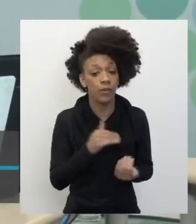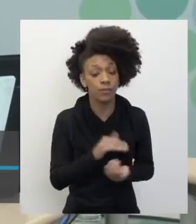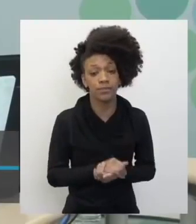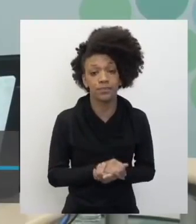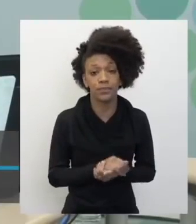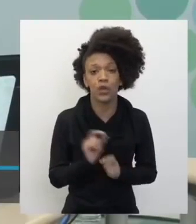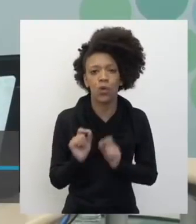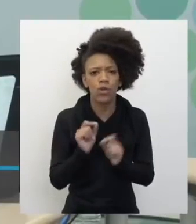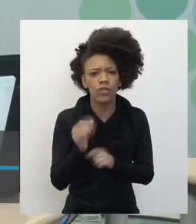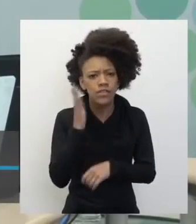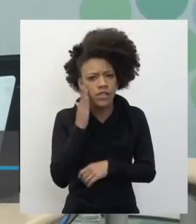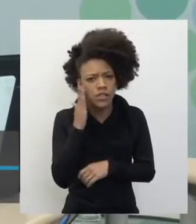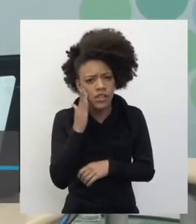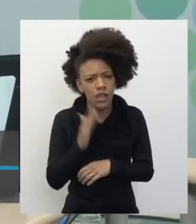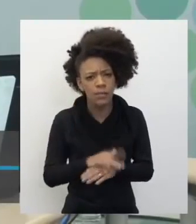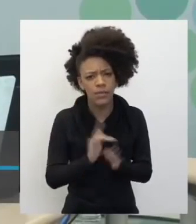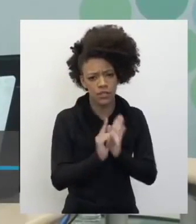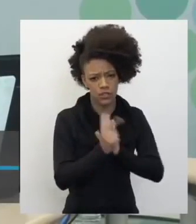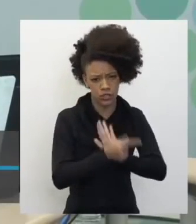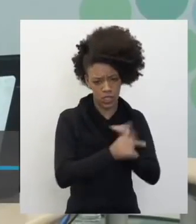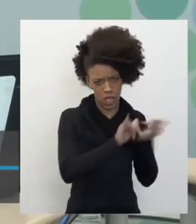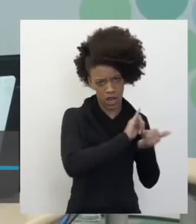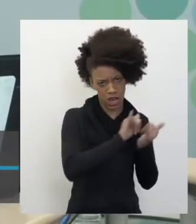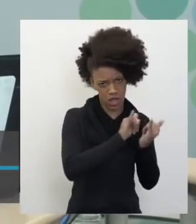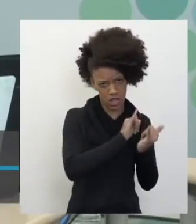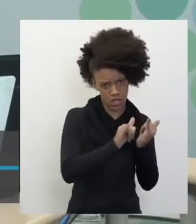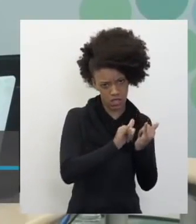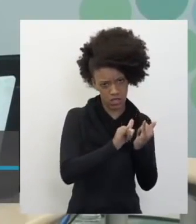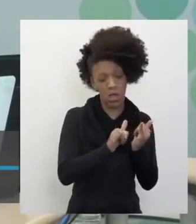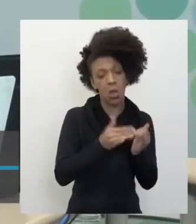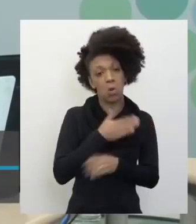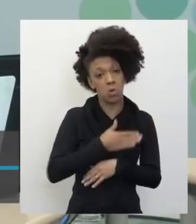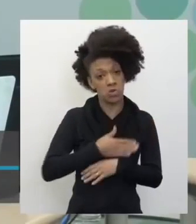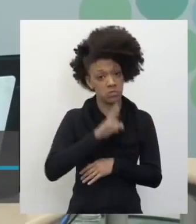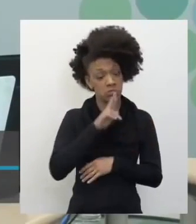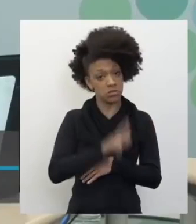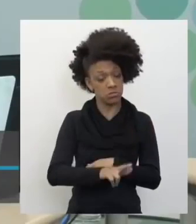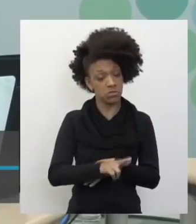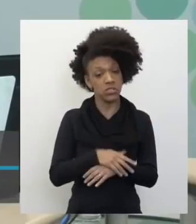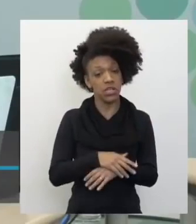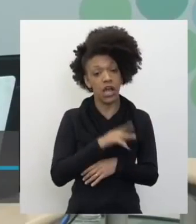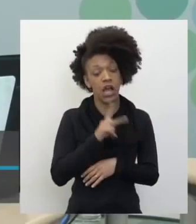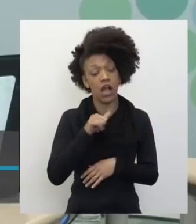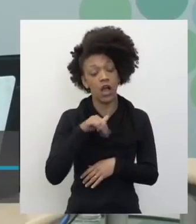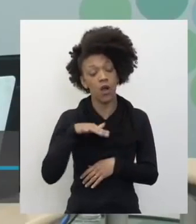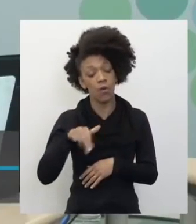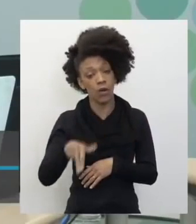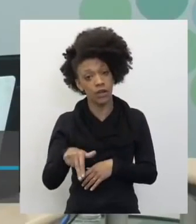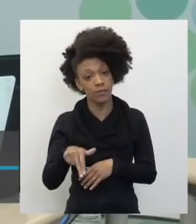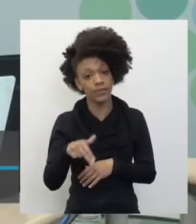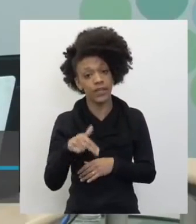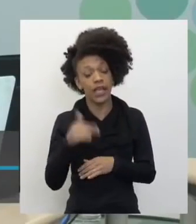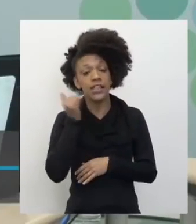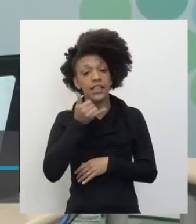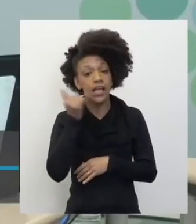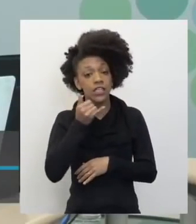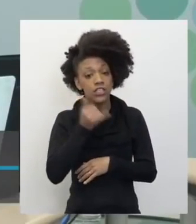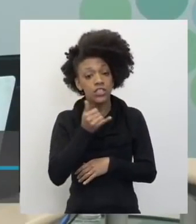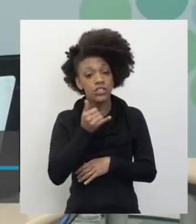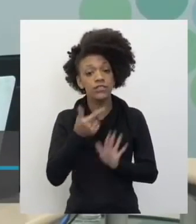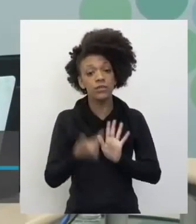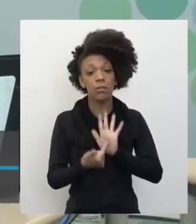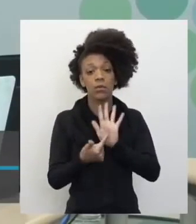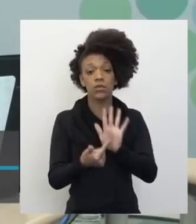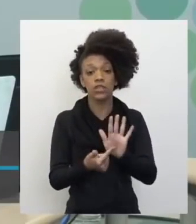O que você sabe sobre o gênero lenda? Gostamos muito do que encontramos aqui. Cauã Rafael diz assim, são narrativas transmitidas